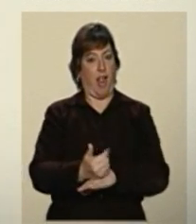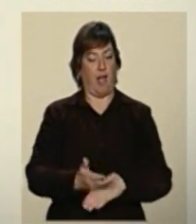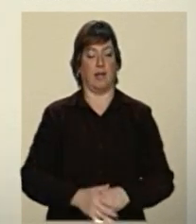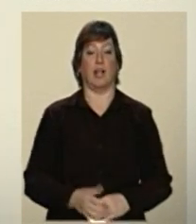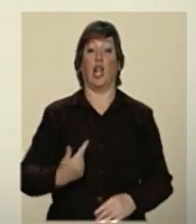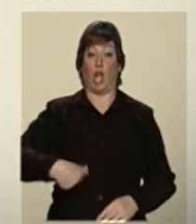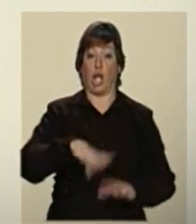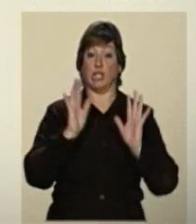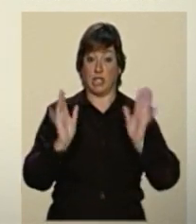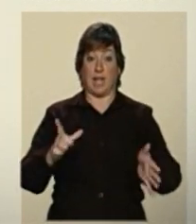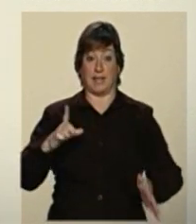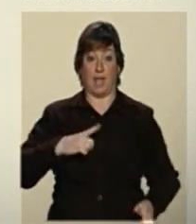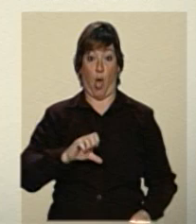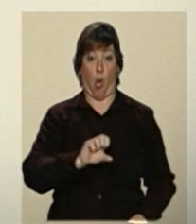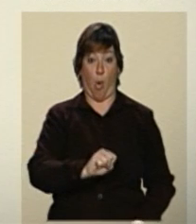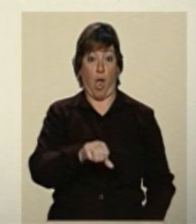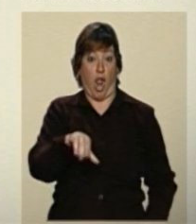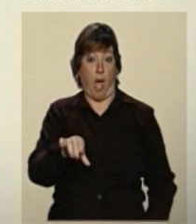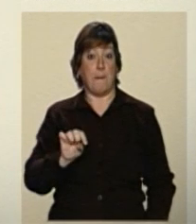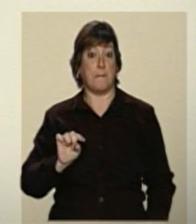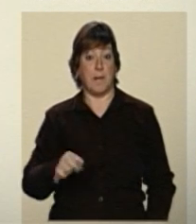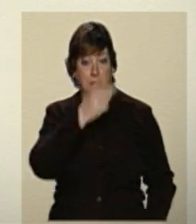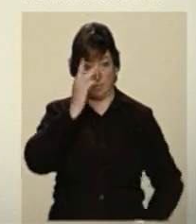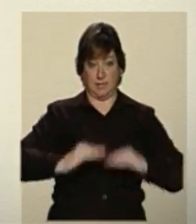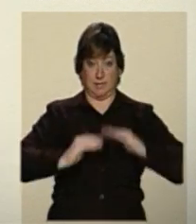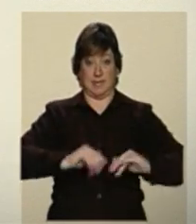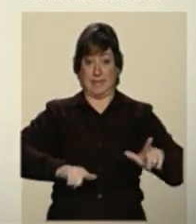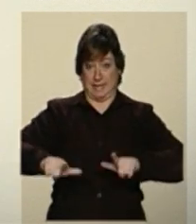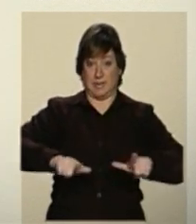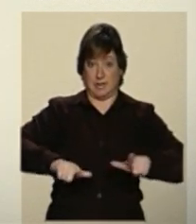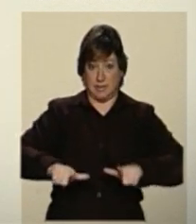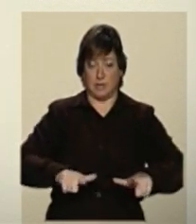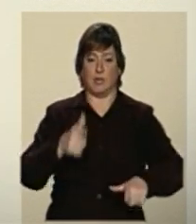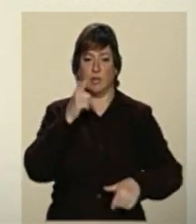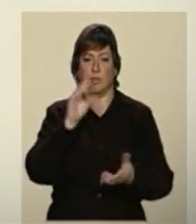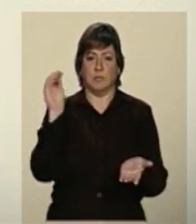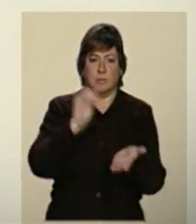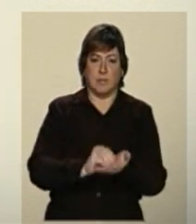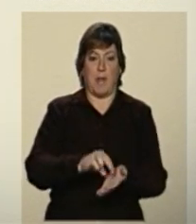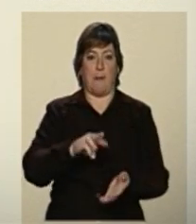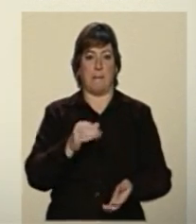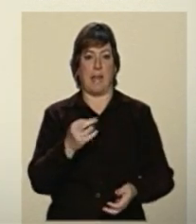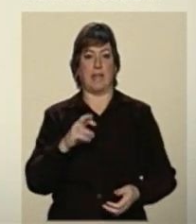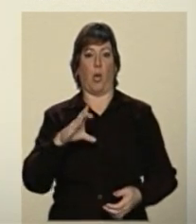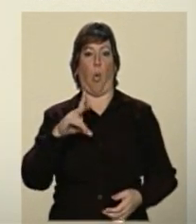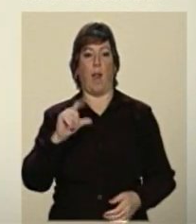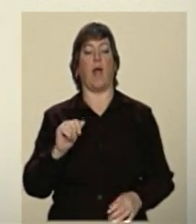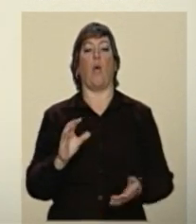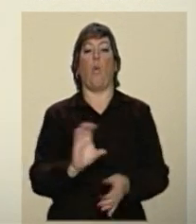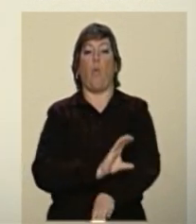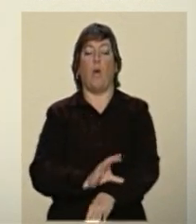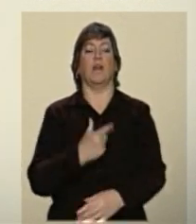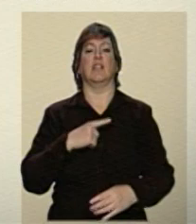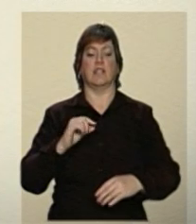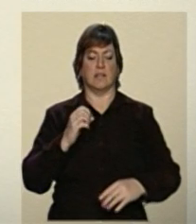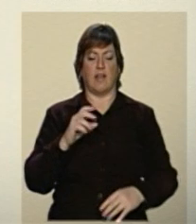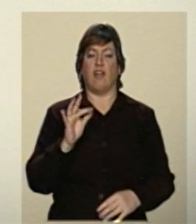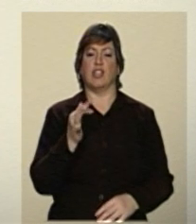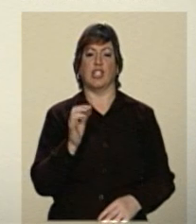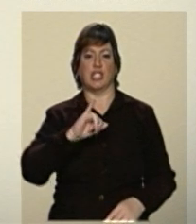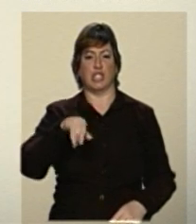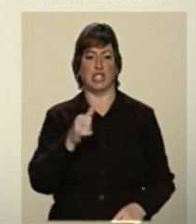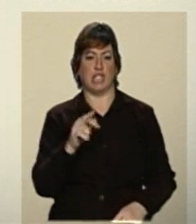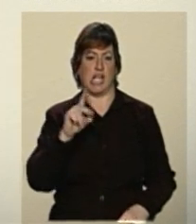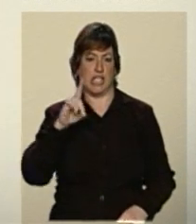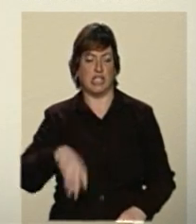nós já temos 89.000 Trabalhadores matriculados em cursos de jardineiro de mecânico de pintor de